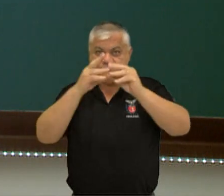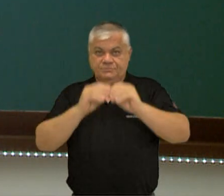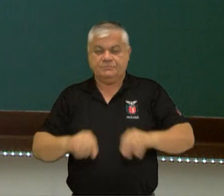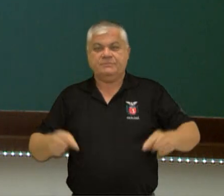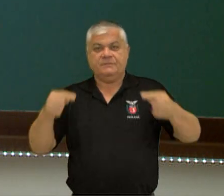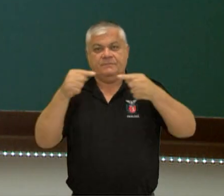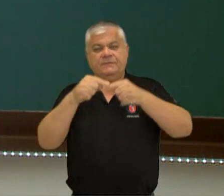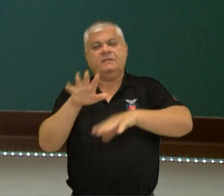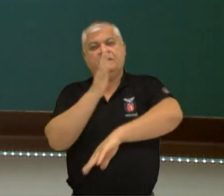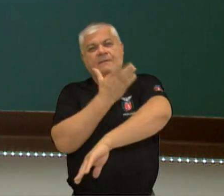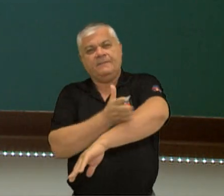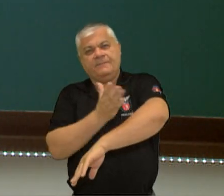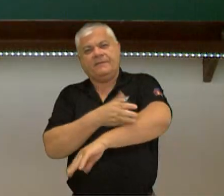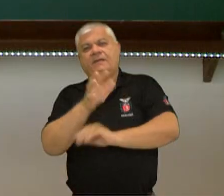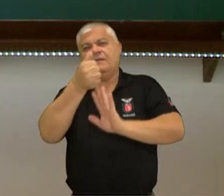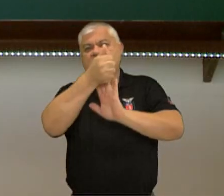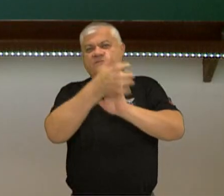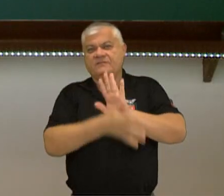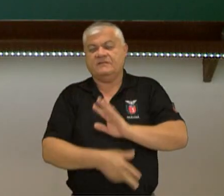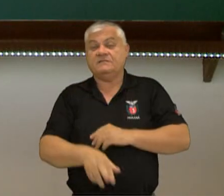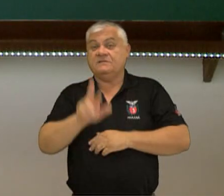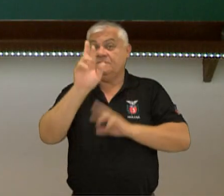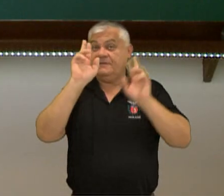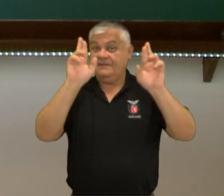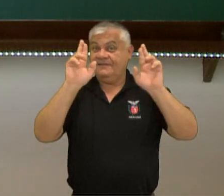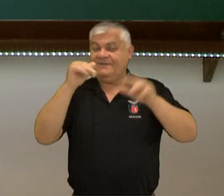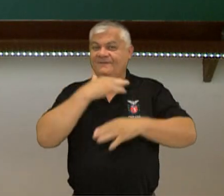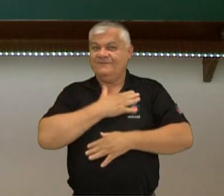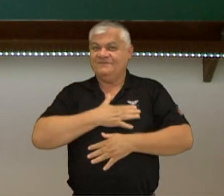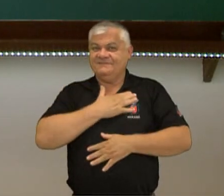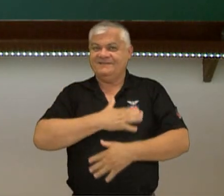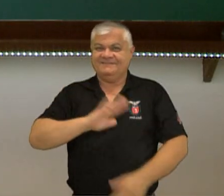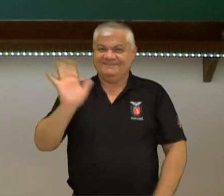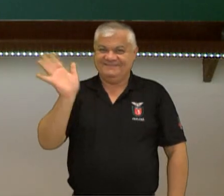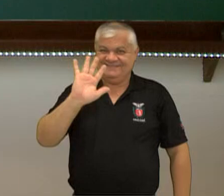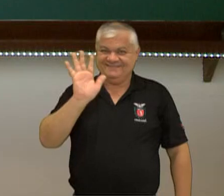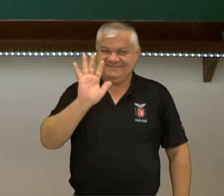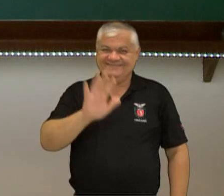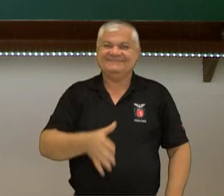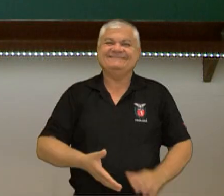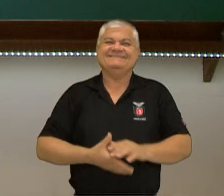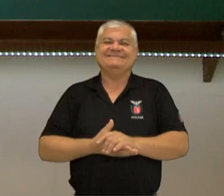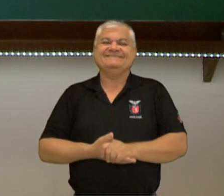e praticamos várias atividades. Espero que vocês tenham gostado. Até breve!